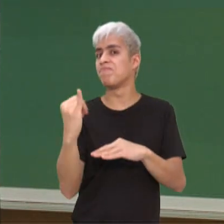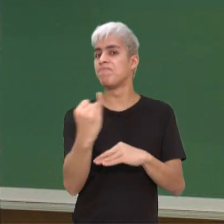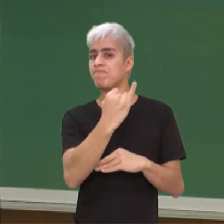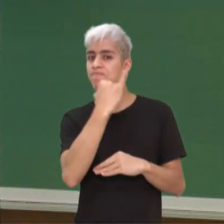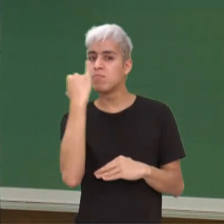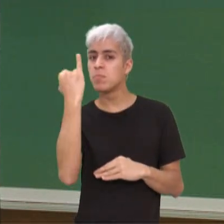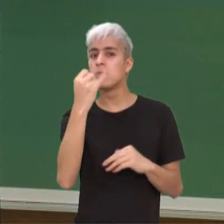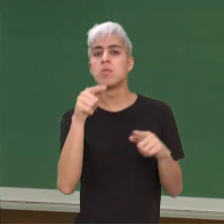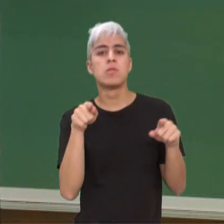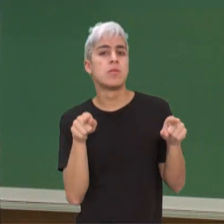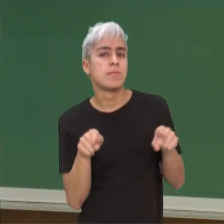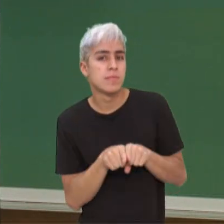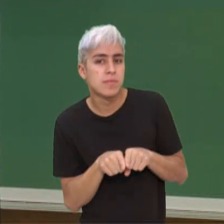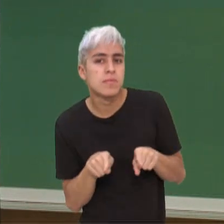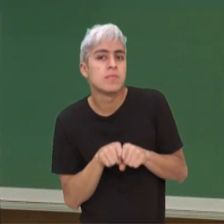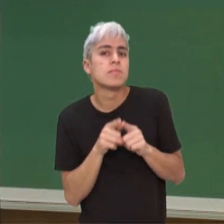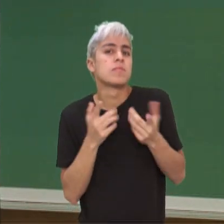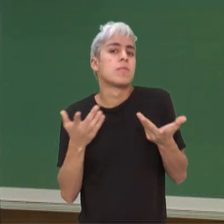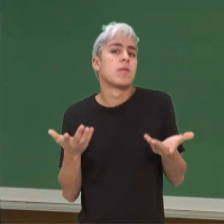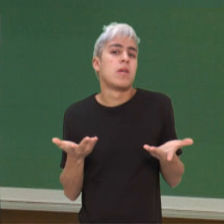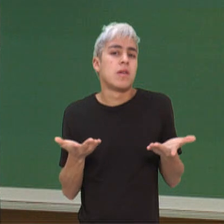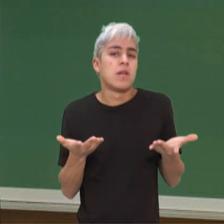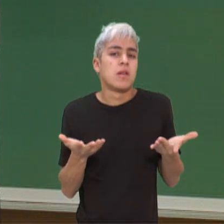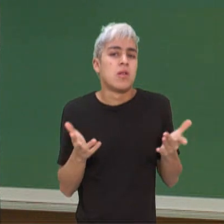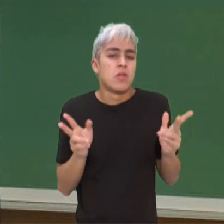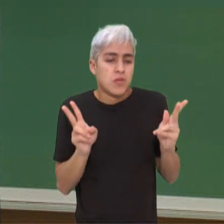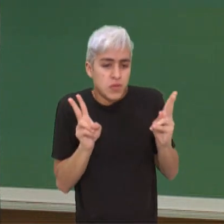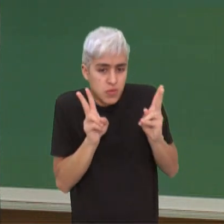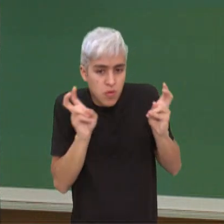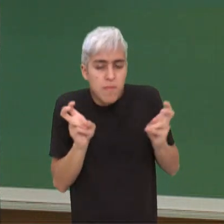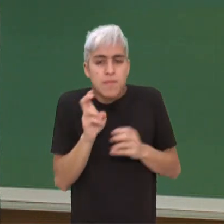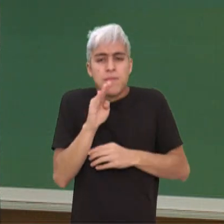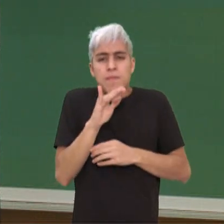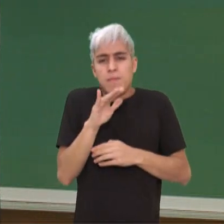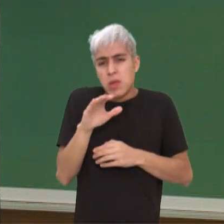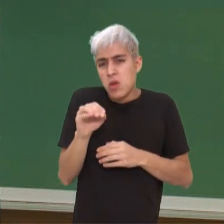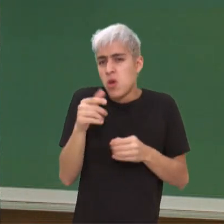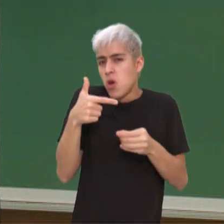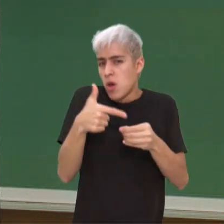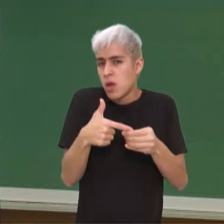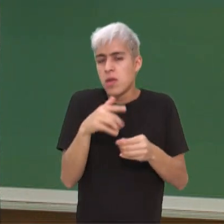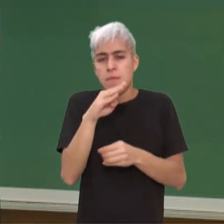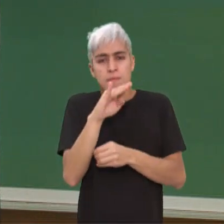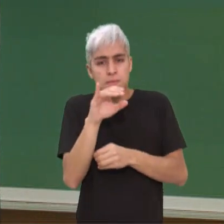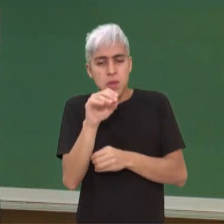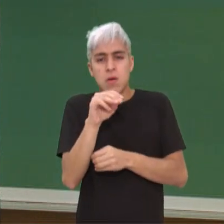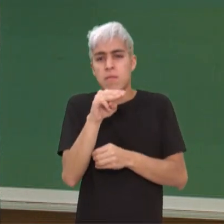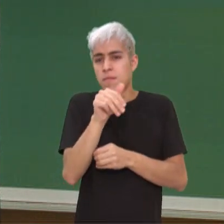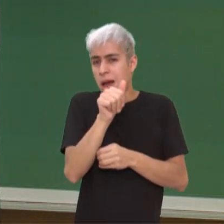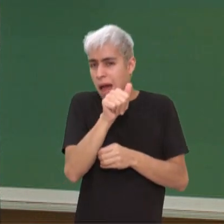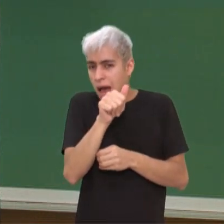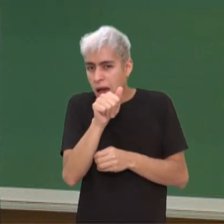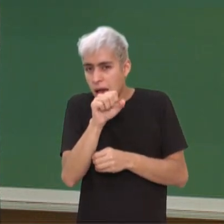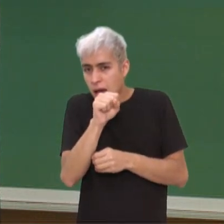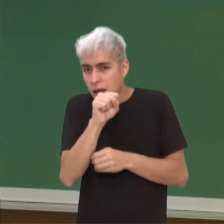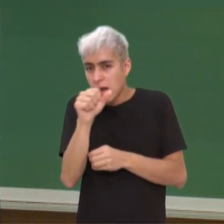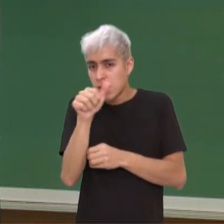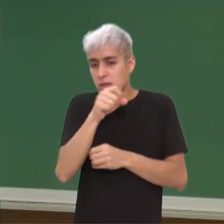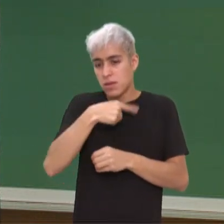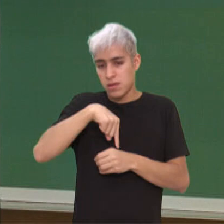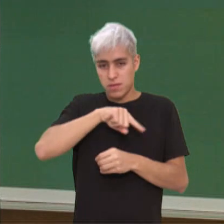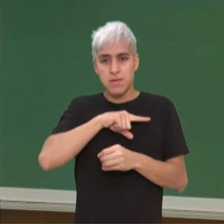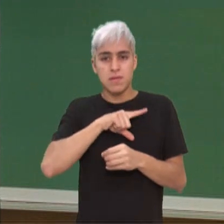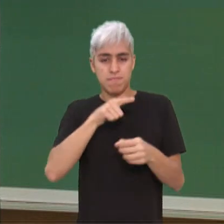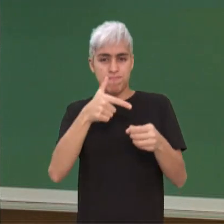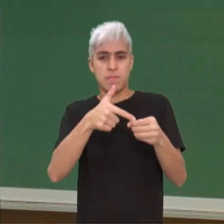aqui para a questão também dos biocombustíveis, das biomassa, o nosso tão famoso etanol,